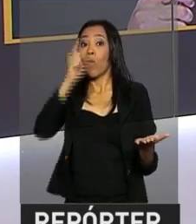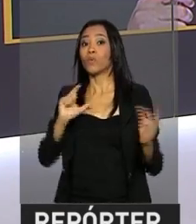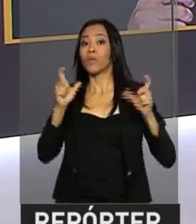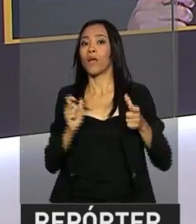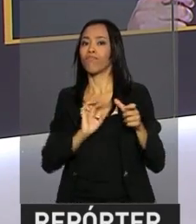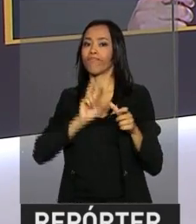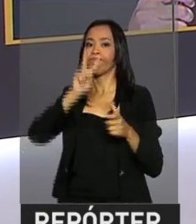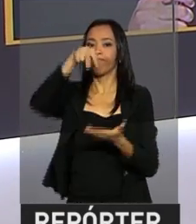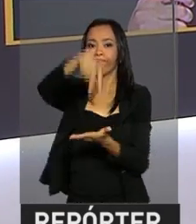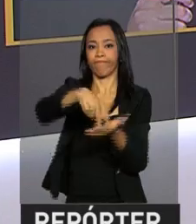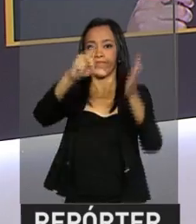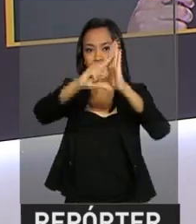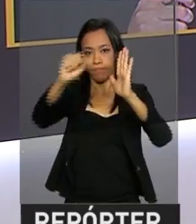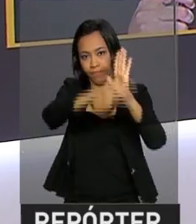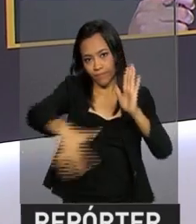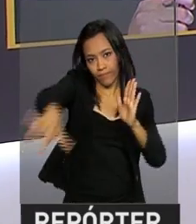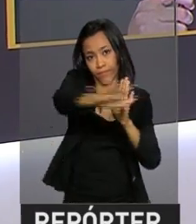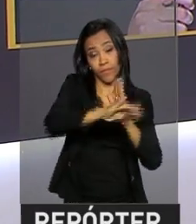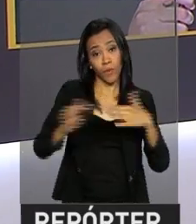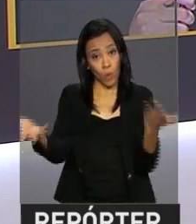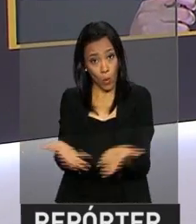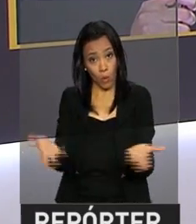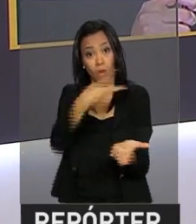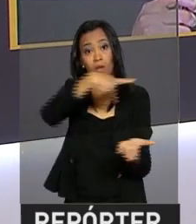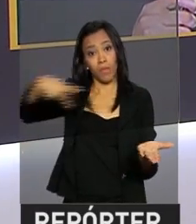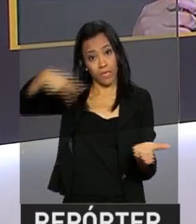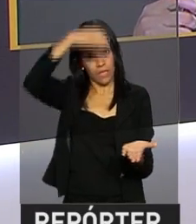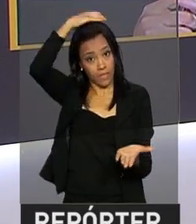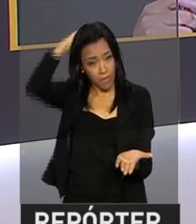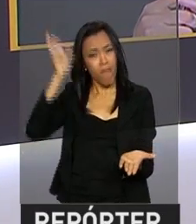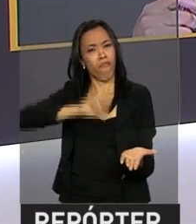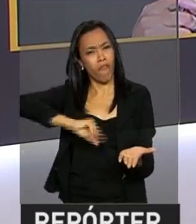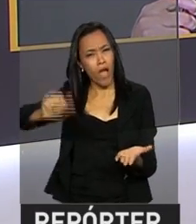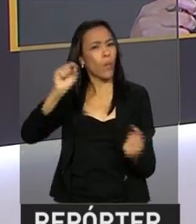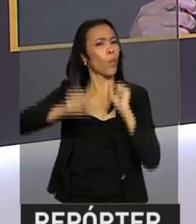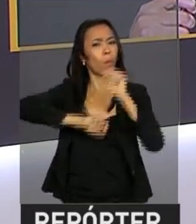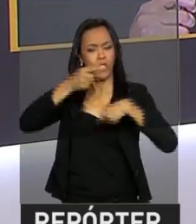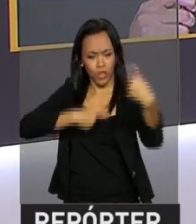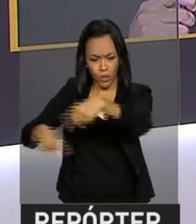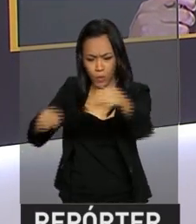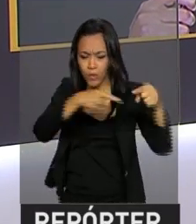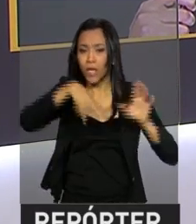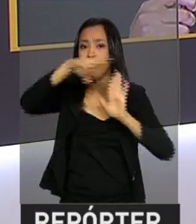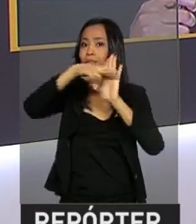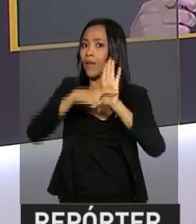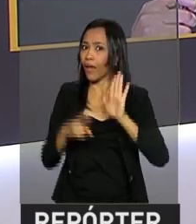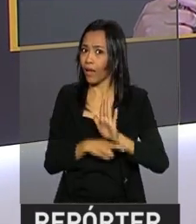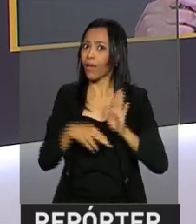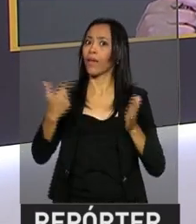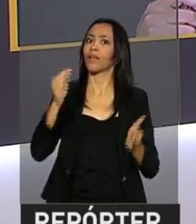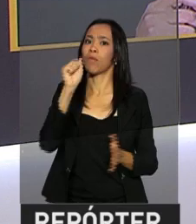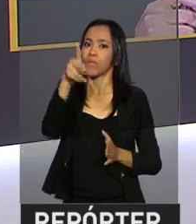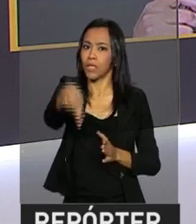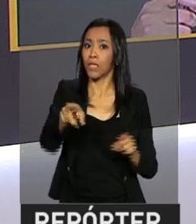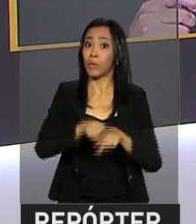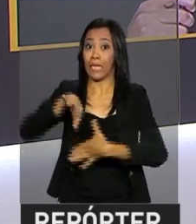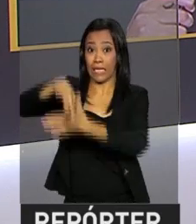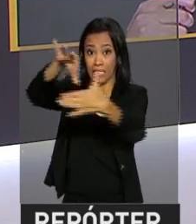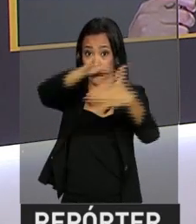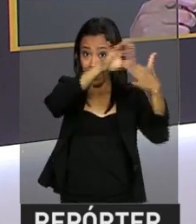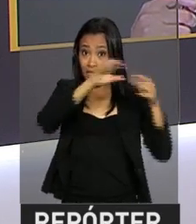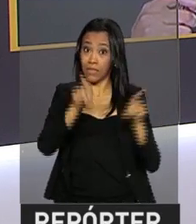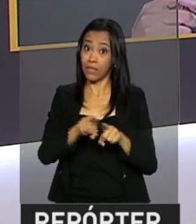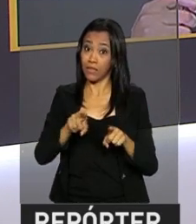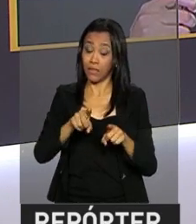direto ao Palácio Planalto, porque hoje o presidente Michel Temer vai discutir reforma da Previdência com centrais sindicais e líderes do Congresso